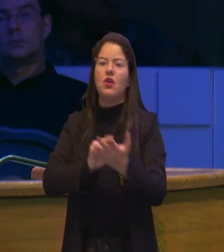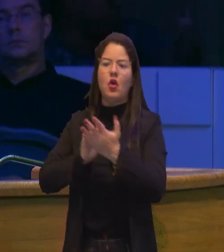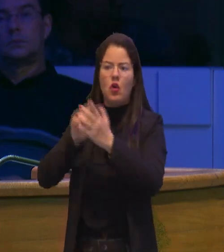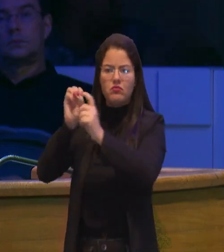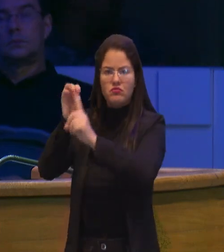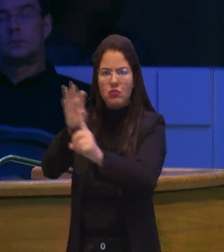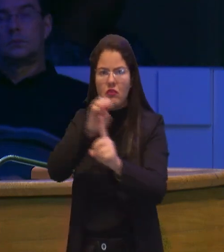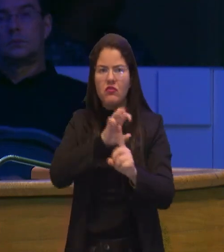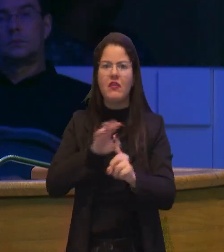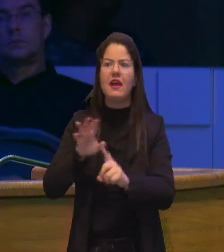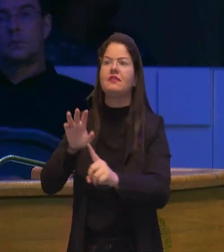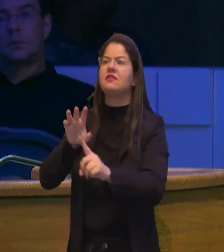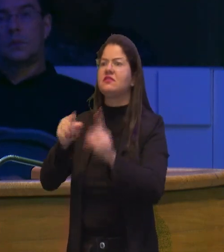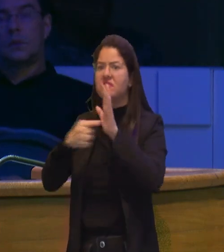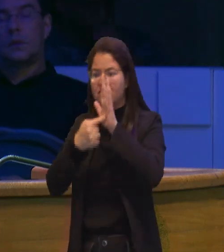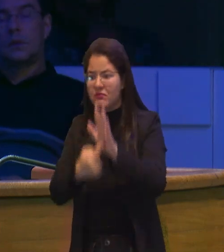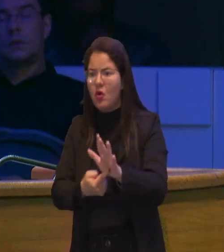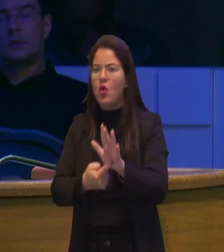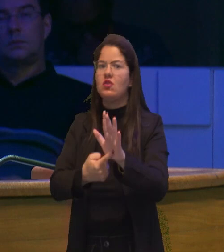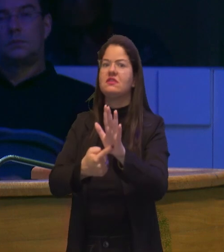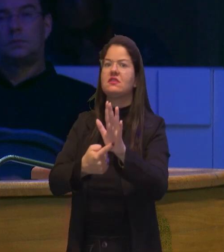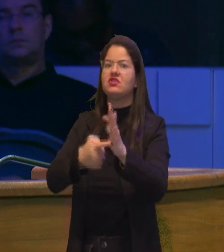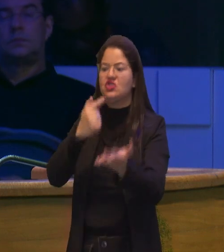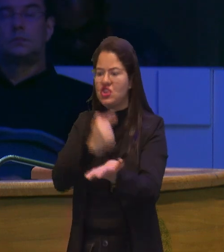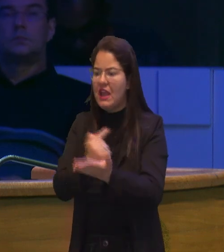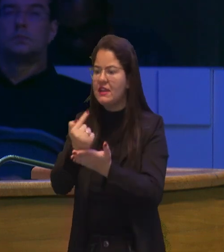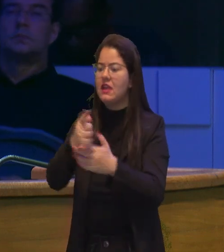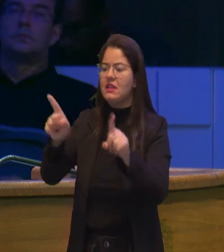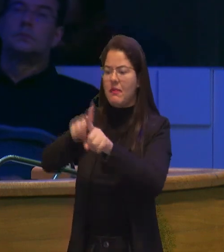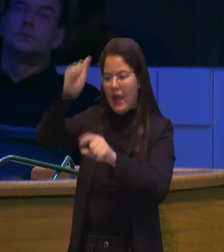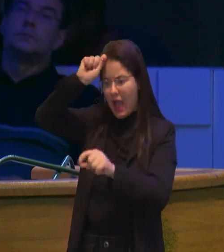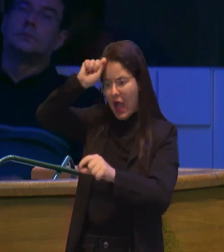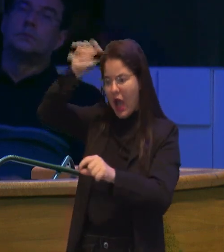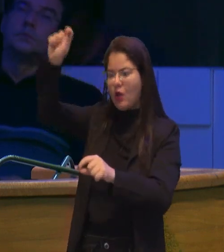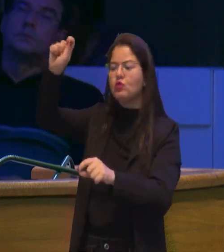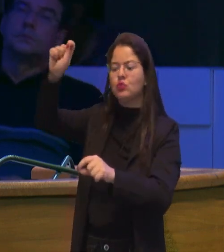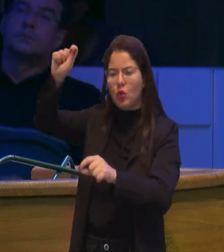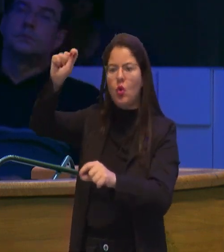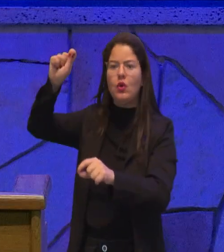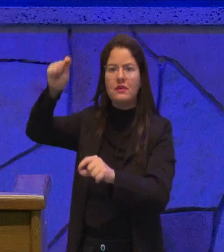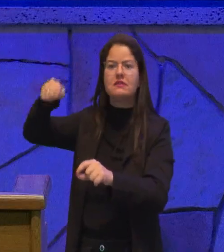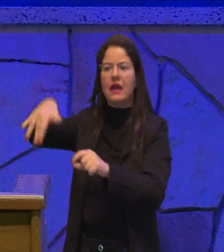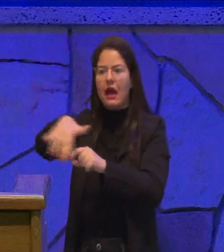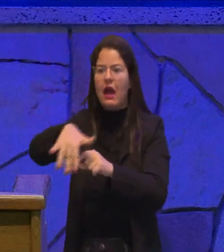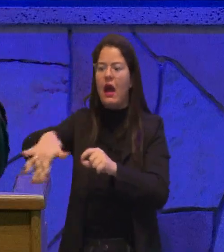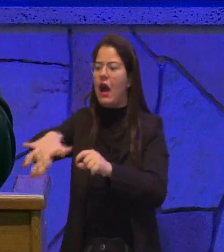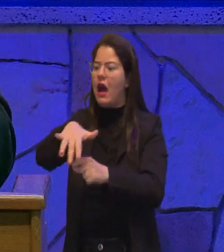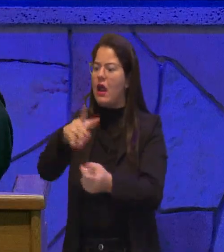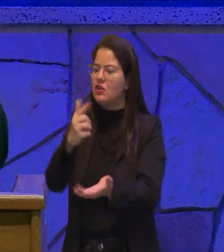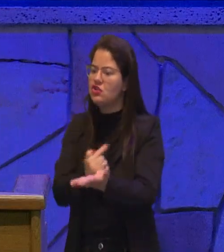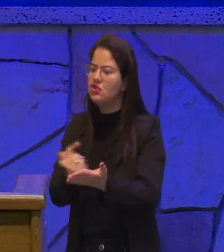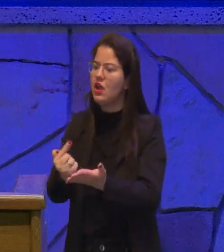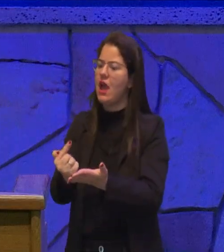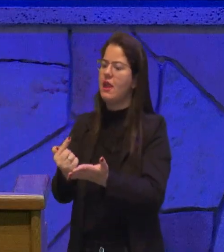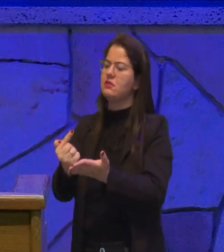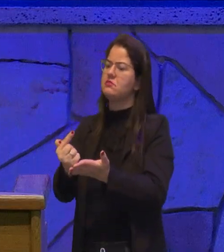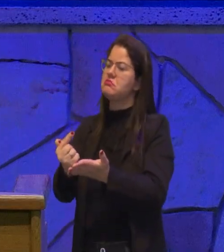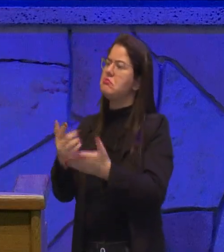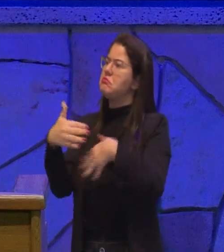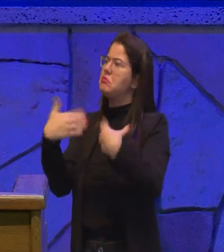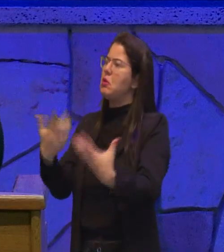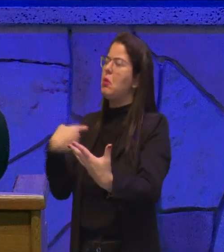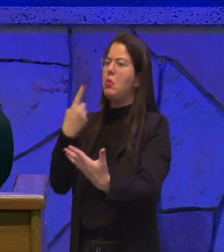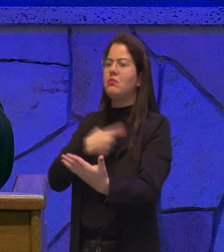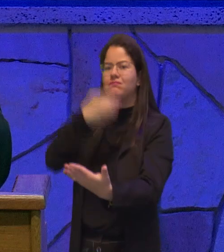citam Gênesis, os profetas citam os autores encontrados no livro de Gênesis. O que nos faz crer